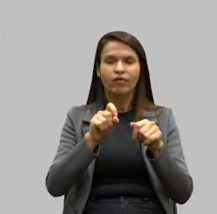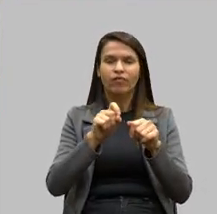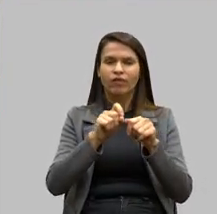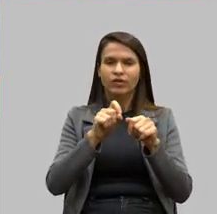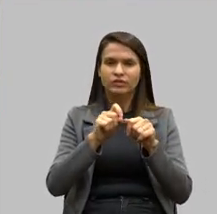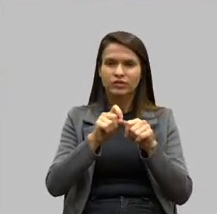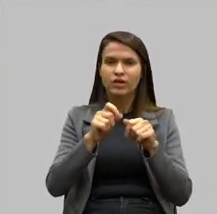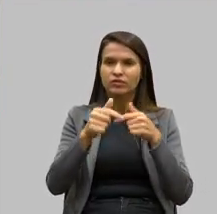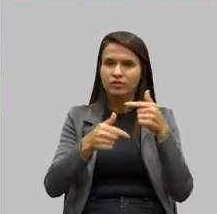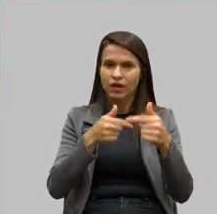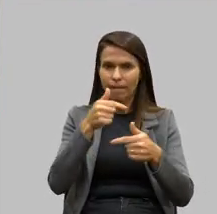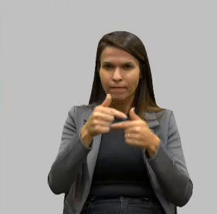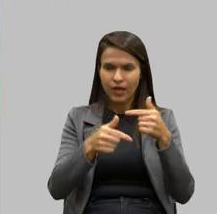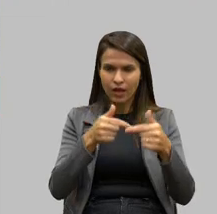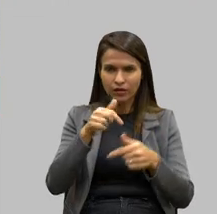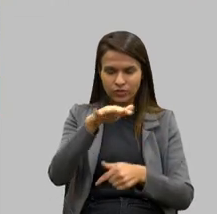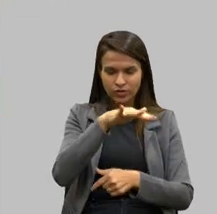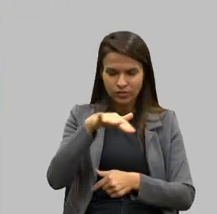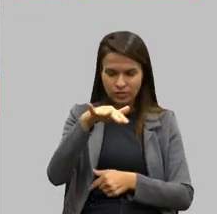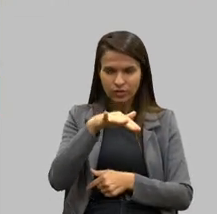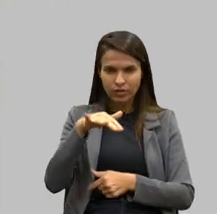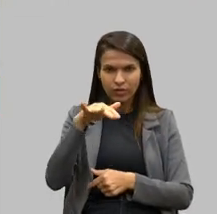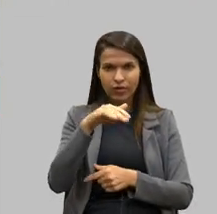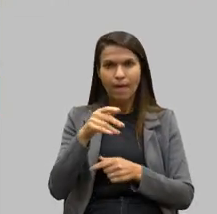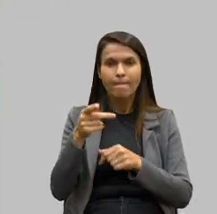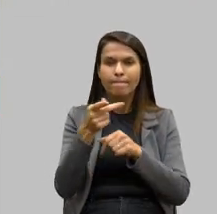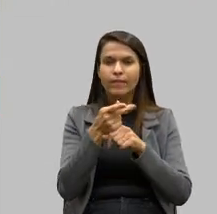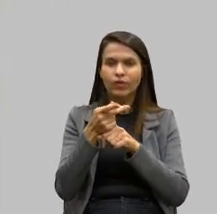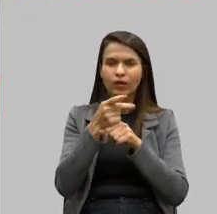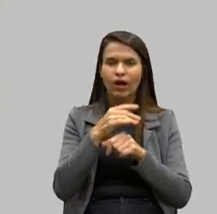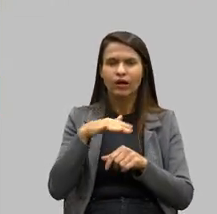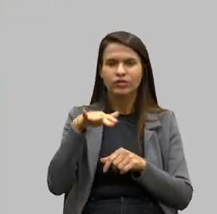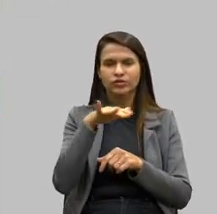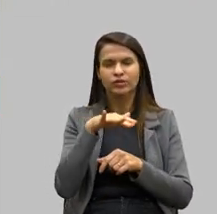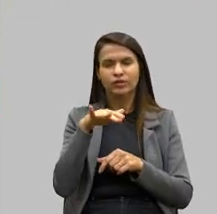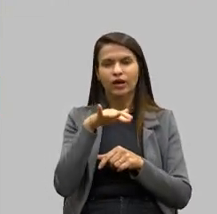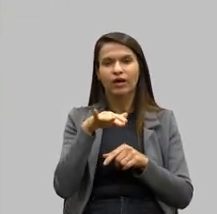nesses zoneamentos. Basta procurar regional de ensino e ter esse diálogo.